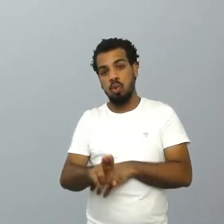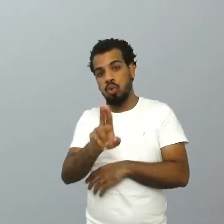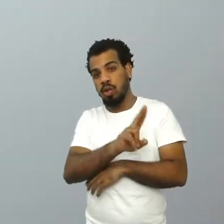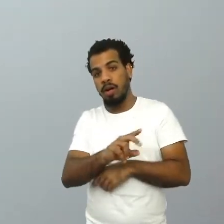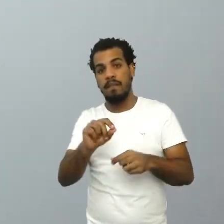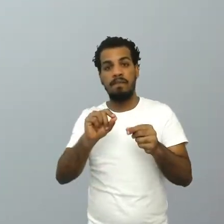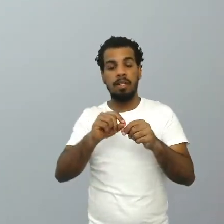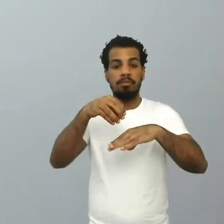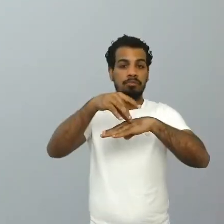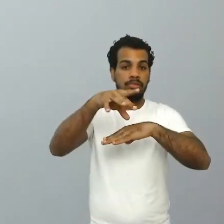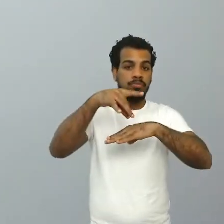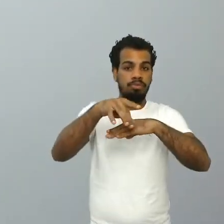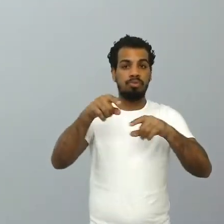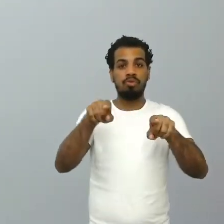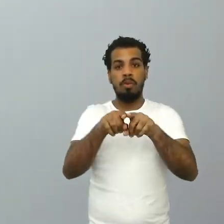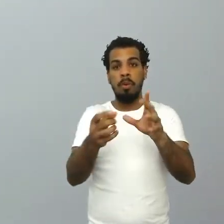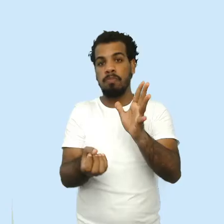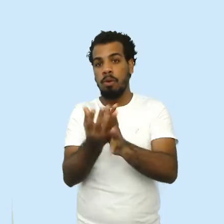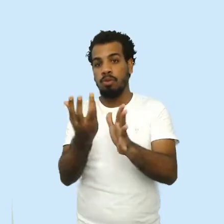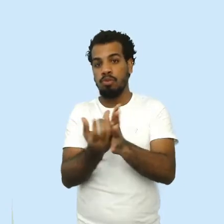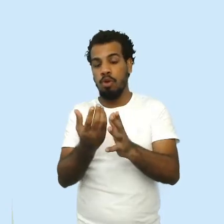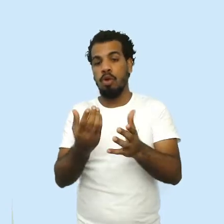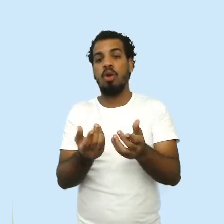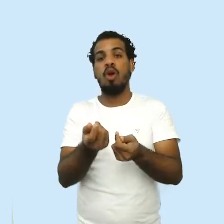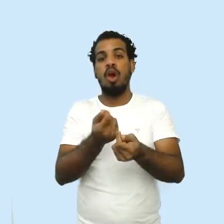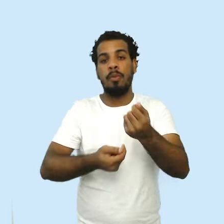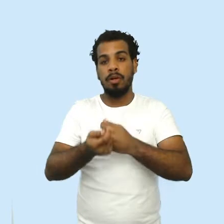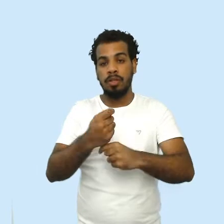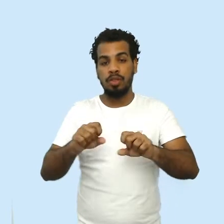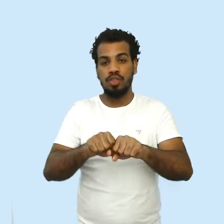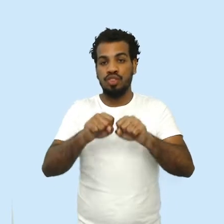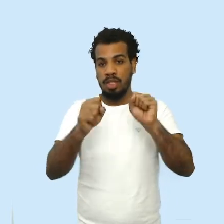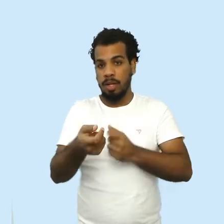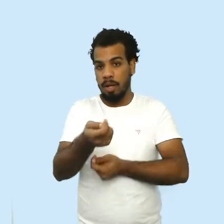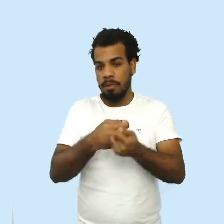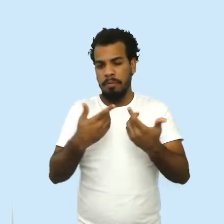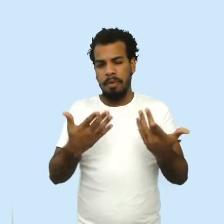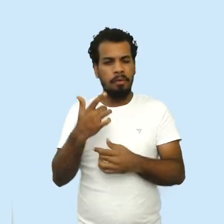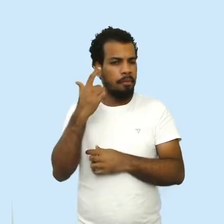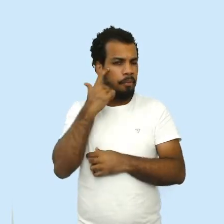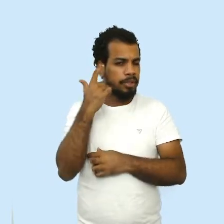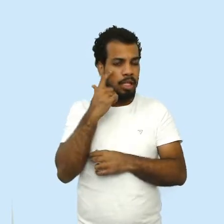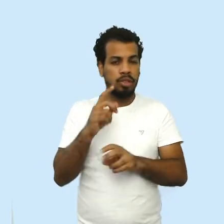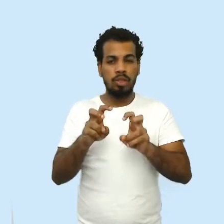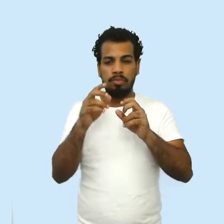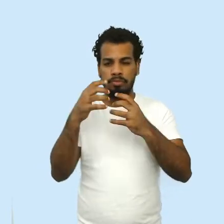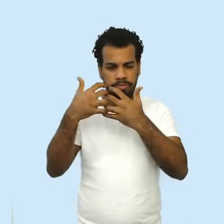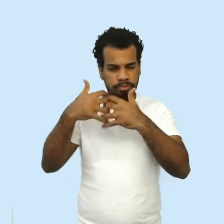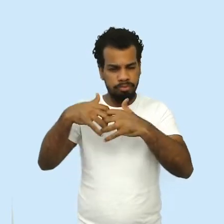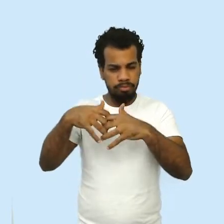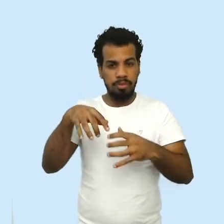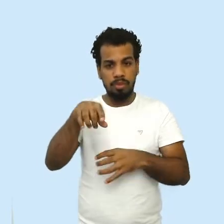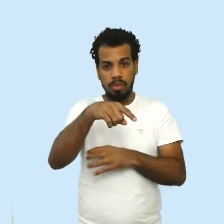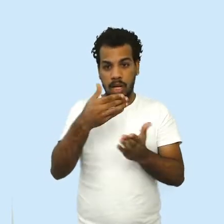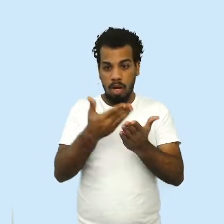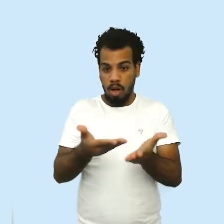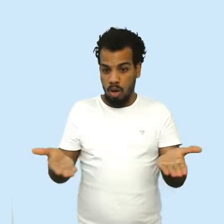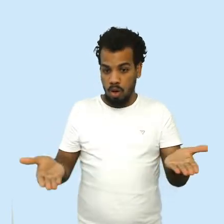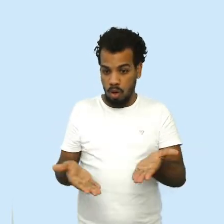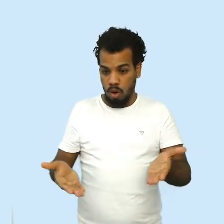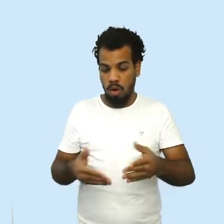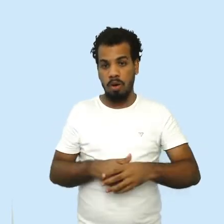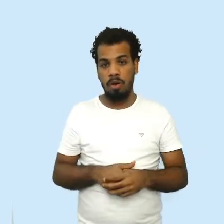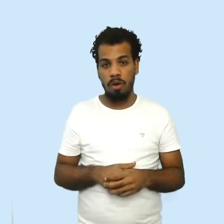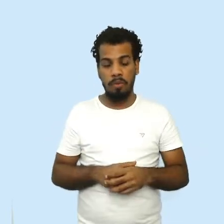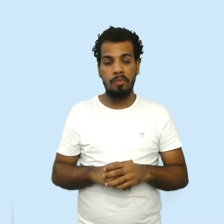para servir o modo de produção capitalista ou um sistema capitalista. Nós vamos pensar sobre isso, vamos refletir um pouco sobre isso nessa aula de hoje. Então,